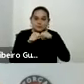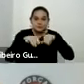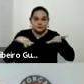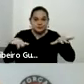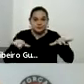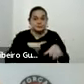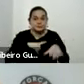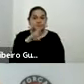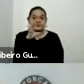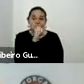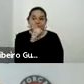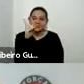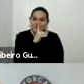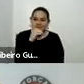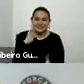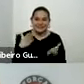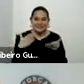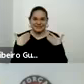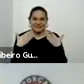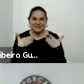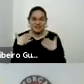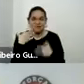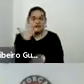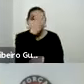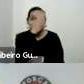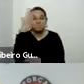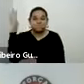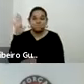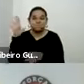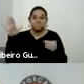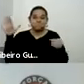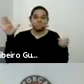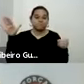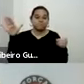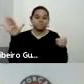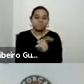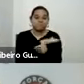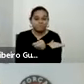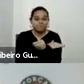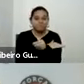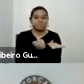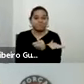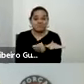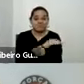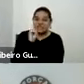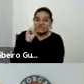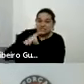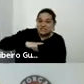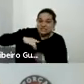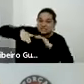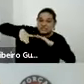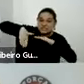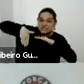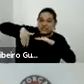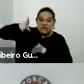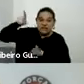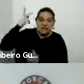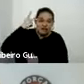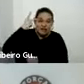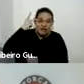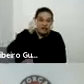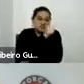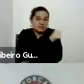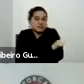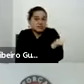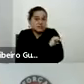muito calor, com os parques lotados. Tivesse praia aqui, que nem em São Paulo, Rio de Janeiro, não teria lugar